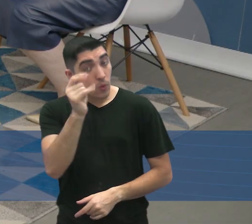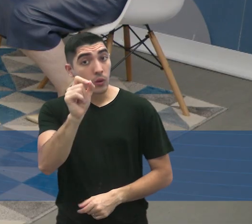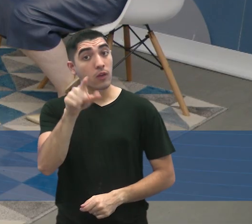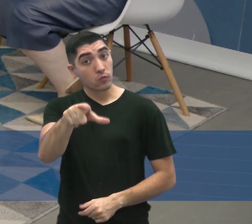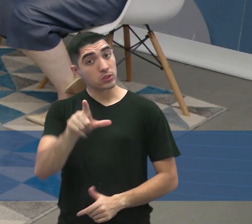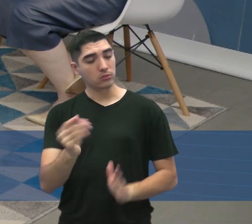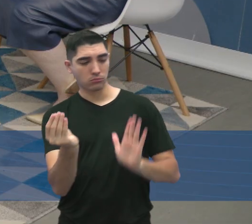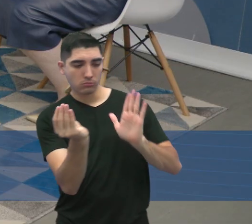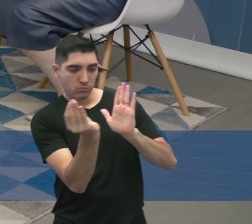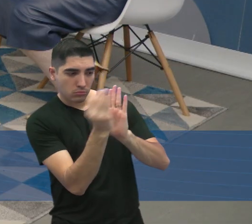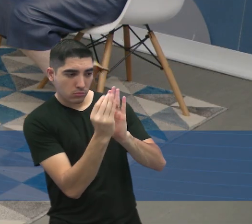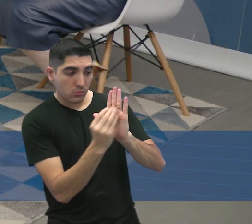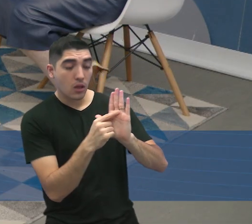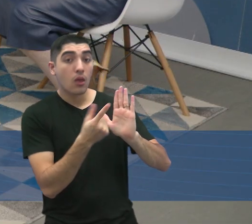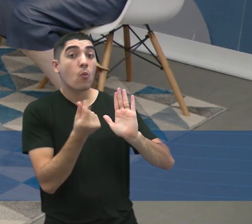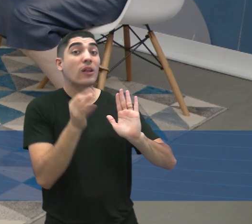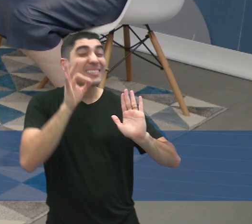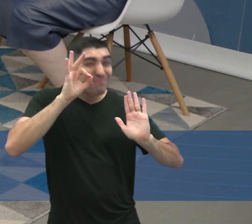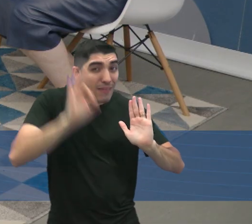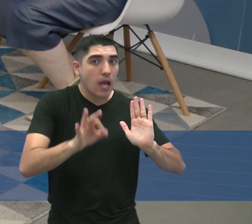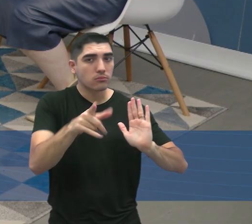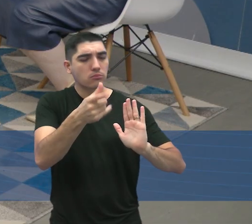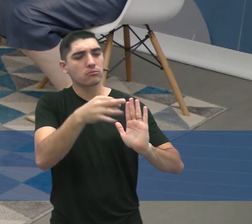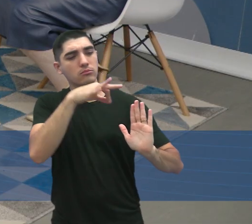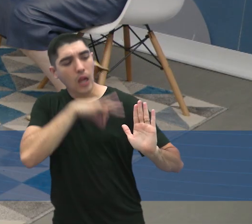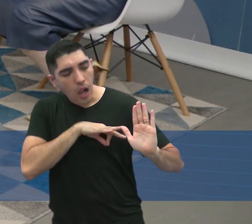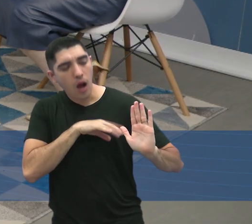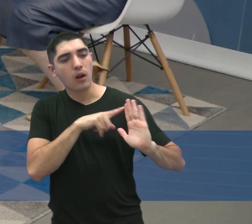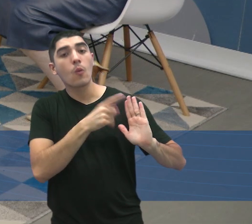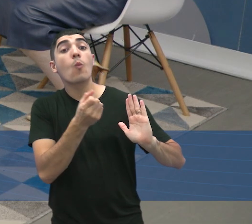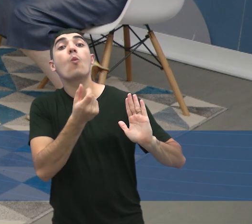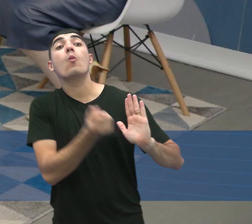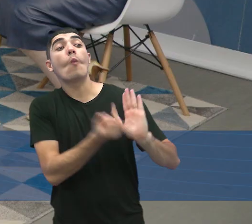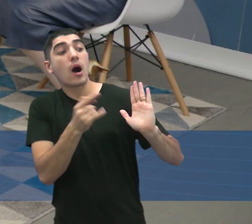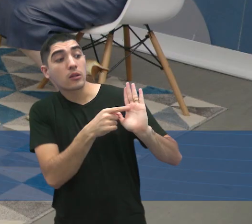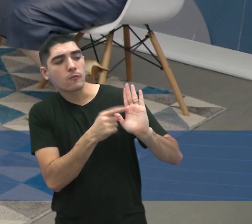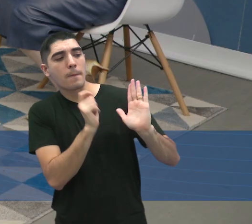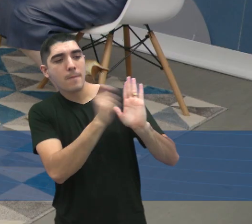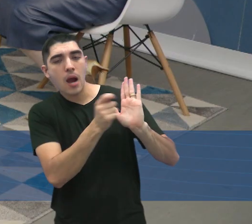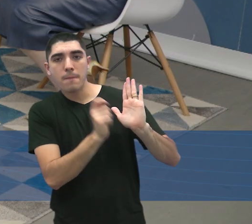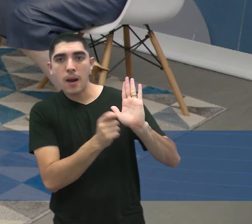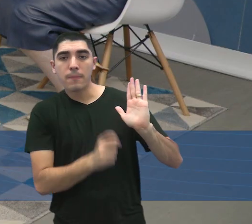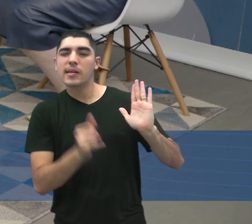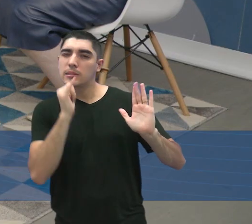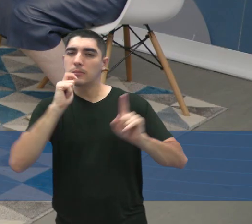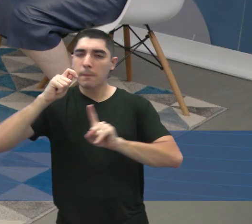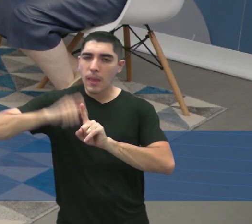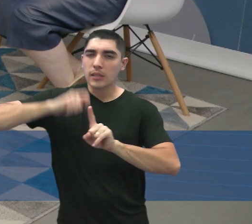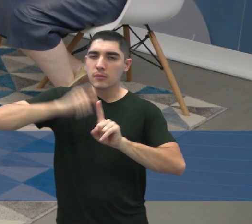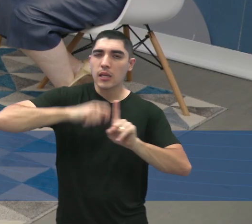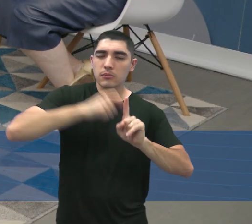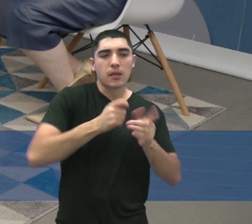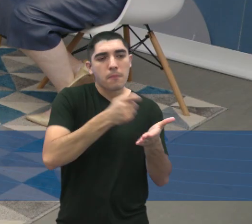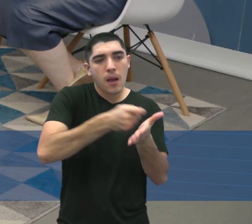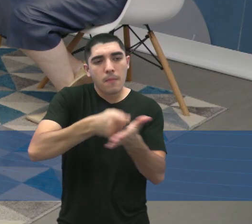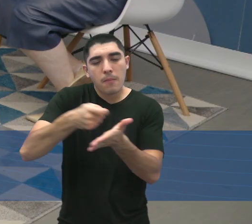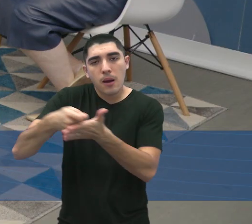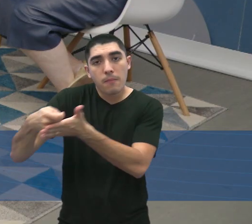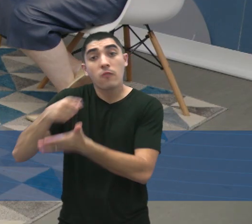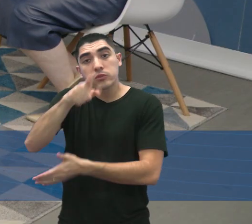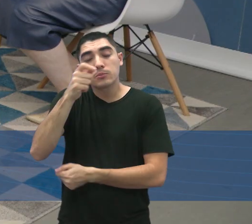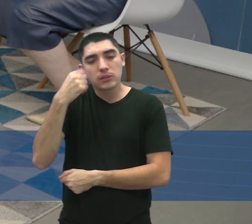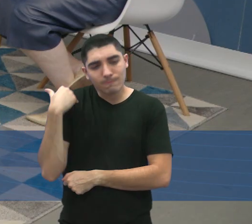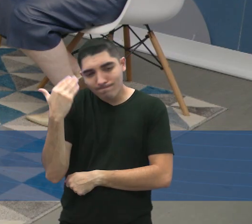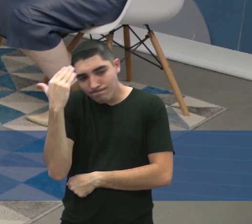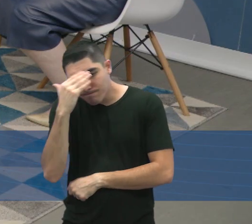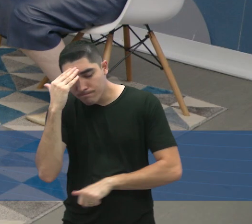papel aquilo que você ganha líquido e as suas despesas, as fixas, aquelas de todo mês, para você ter uma noção. Como,